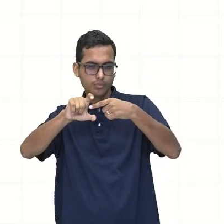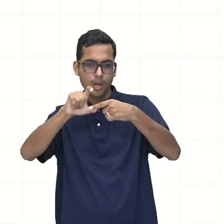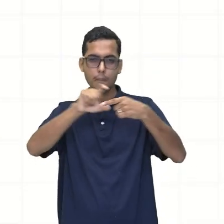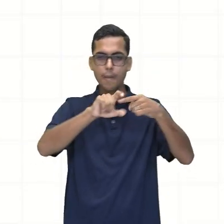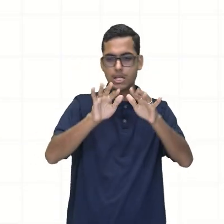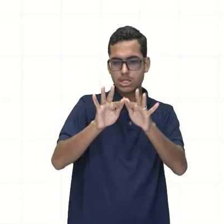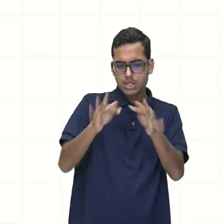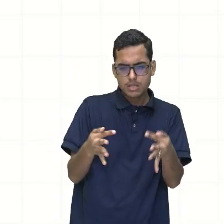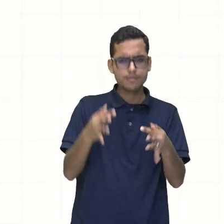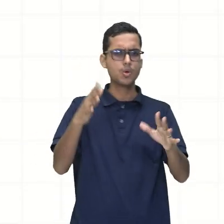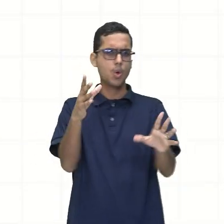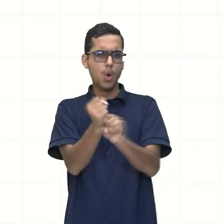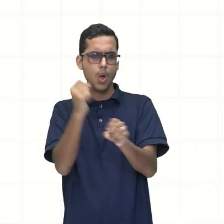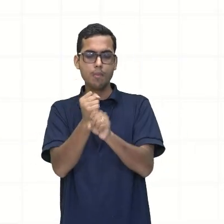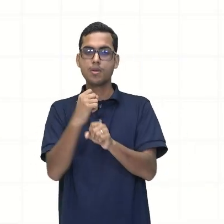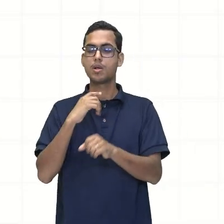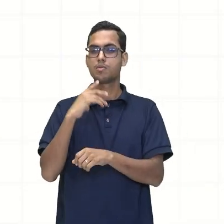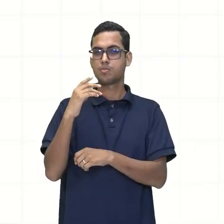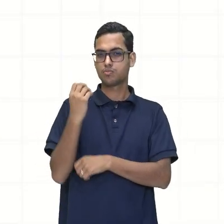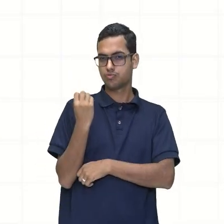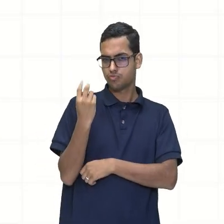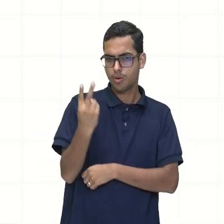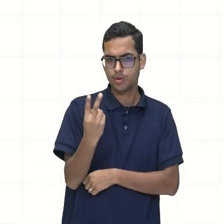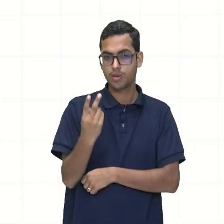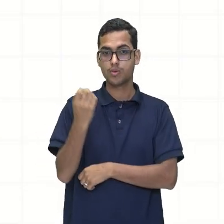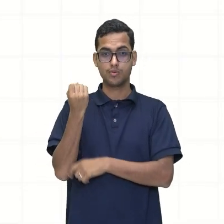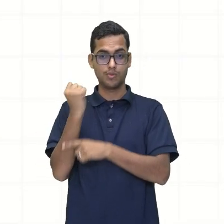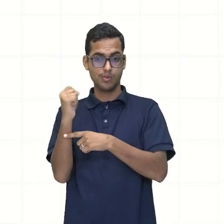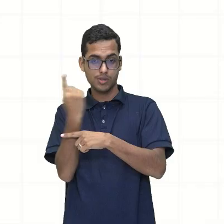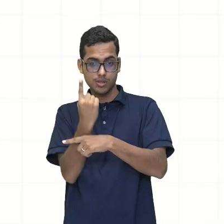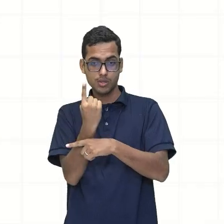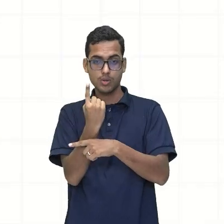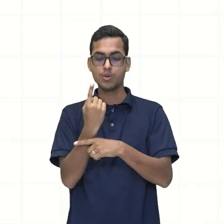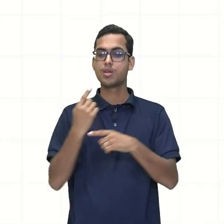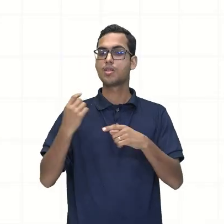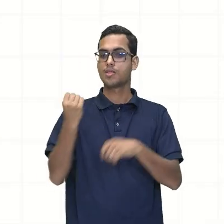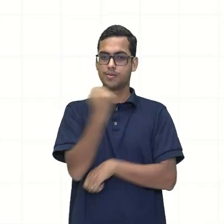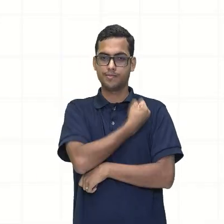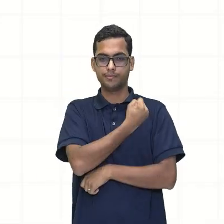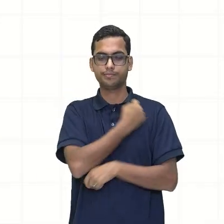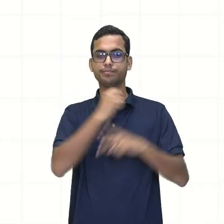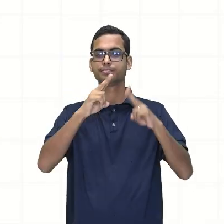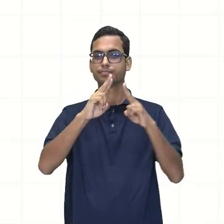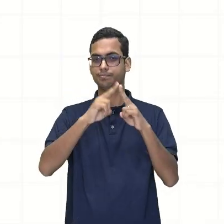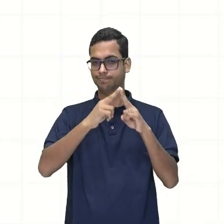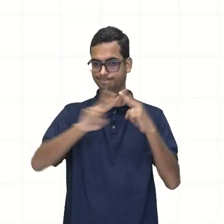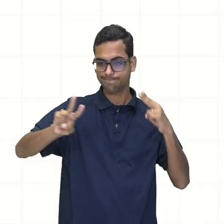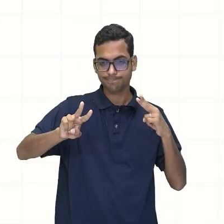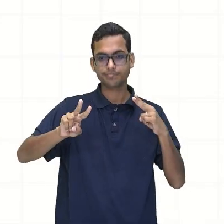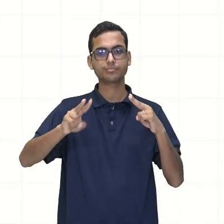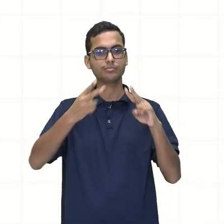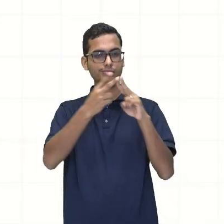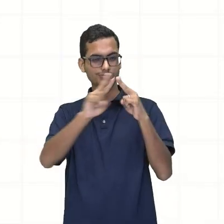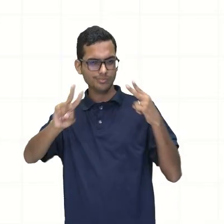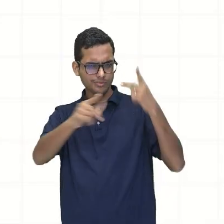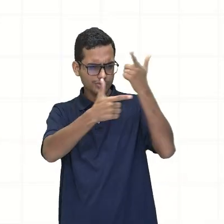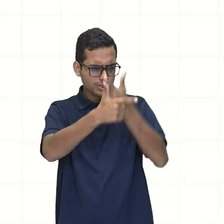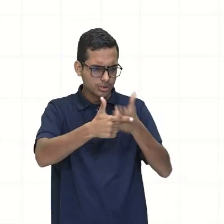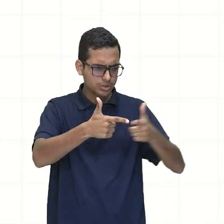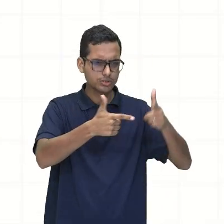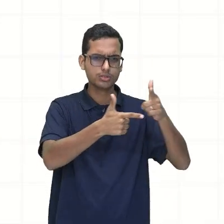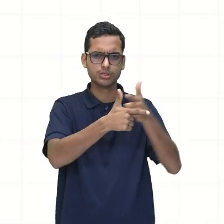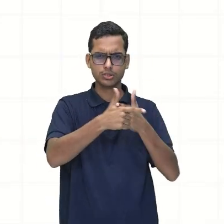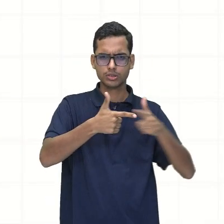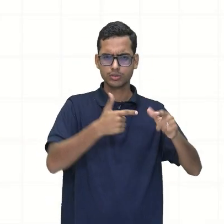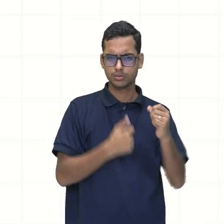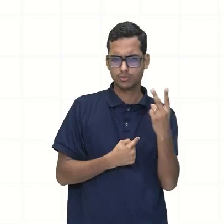para simplificar por 2, porque o número 81 é um número ímpar, né? Nenhum número ímpar a gente consegue dividir por 2. Então, vou colocar aqui